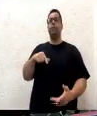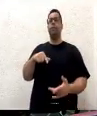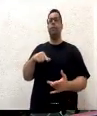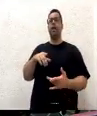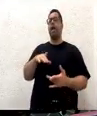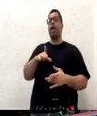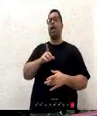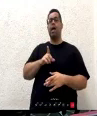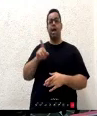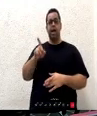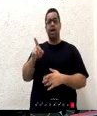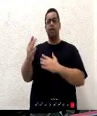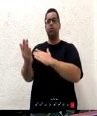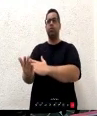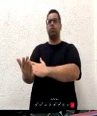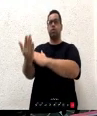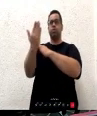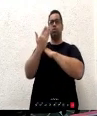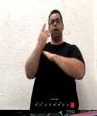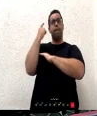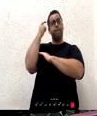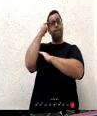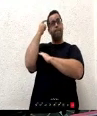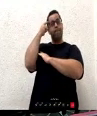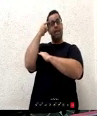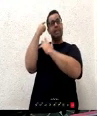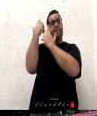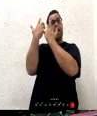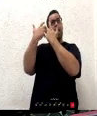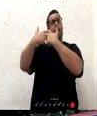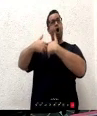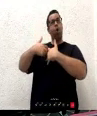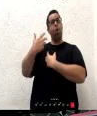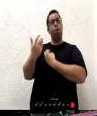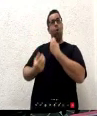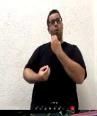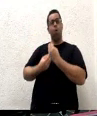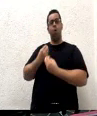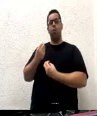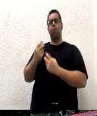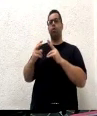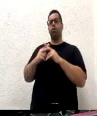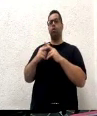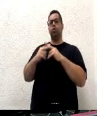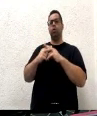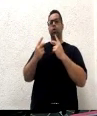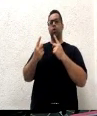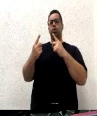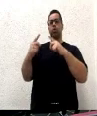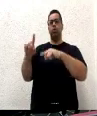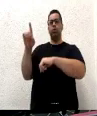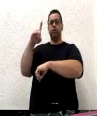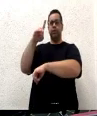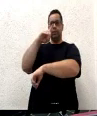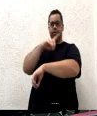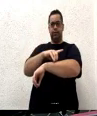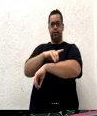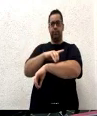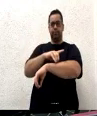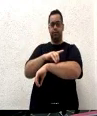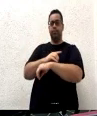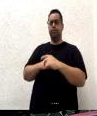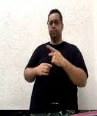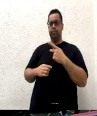pensar nas estratégias, né, durante todo o ano da dengue, mas está acometido com o Covid. A gente trabalha junto